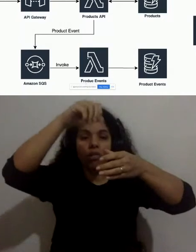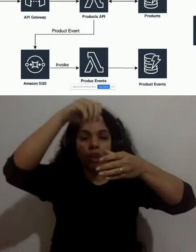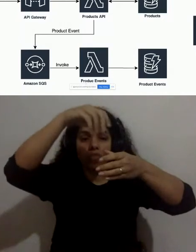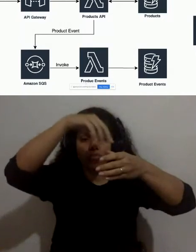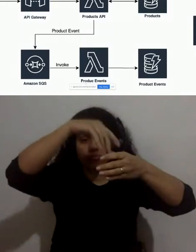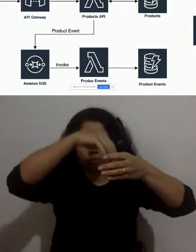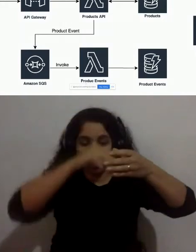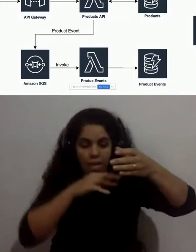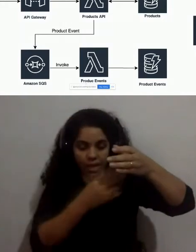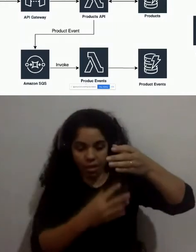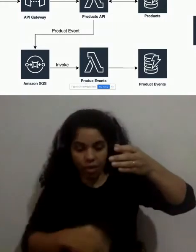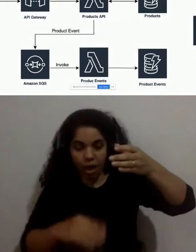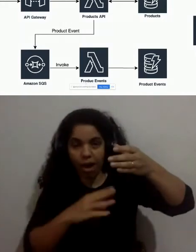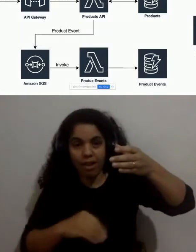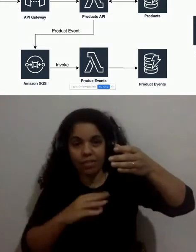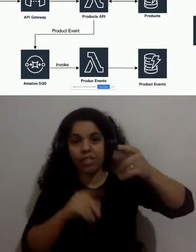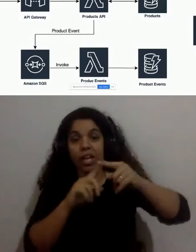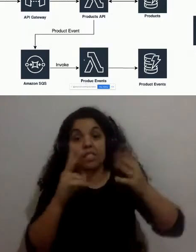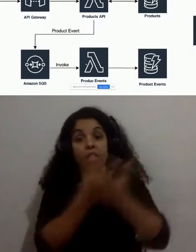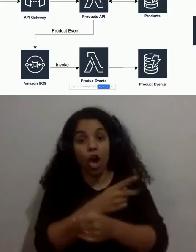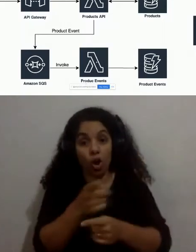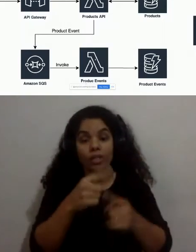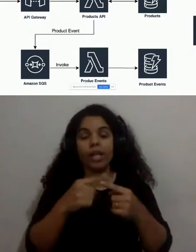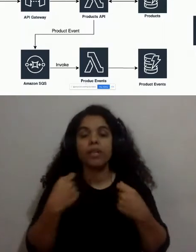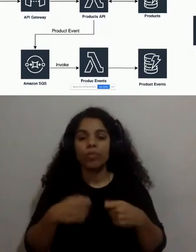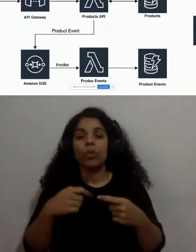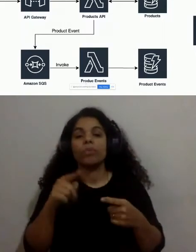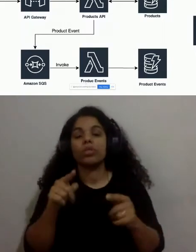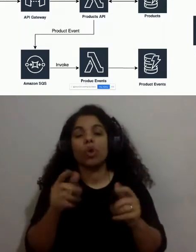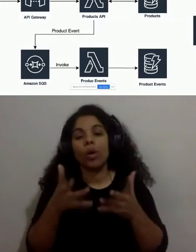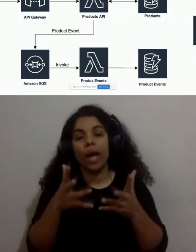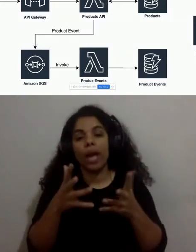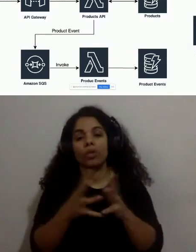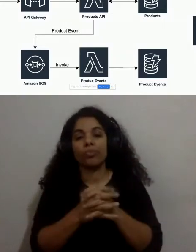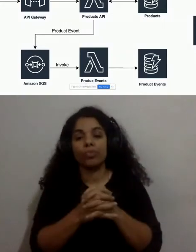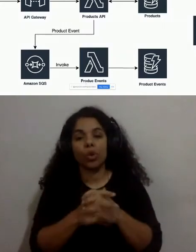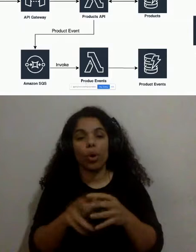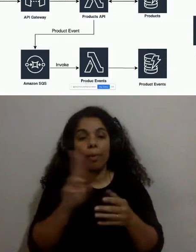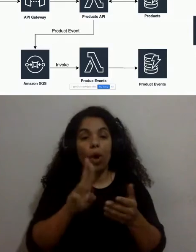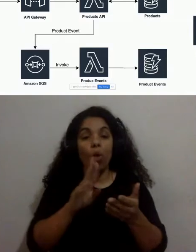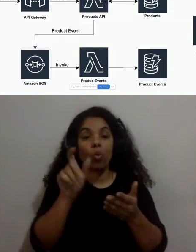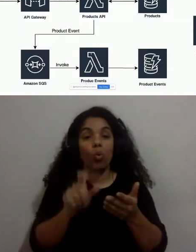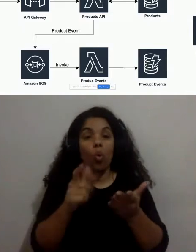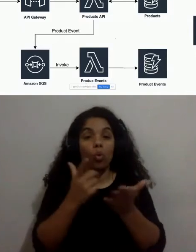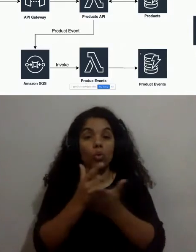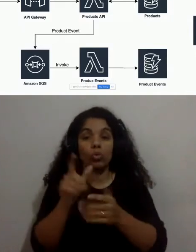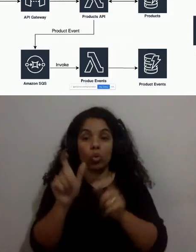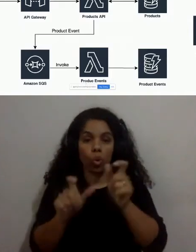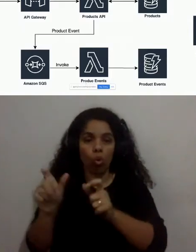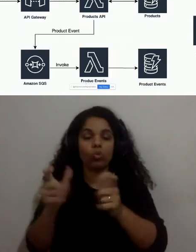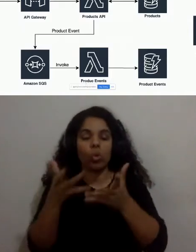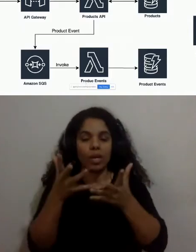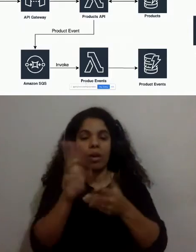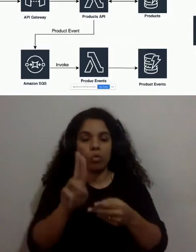é certo, tem que acontecer tudo isso. Eu quero, o meu consumer quer consumir essas mensagens porque ele